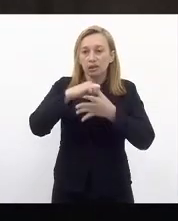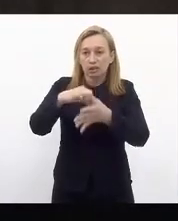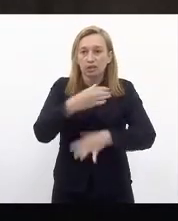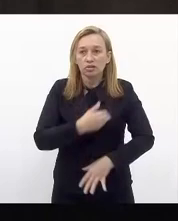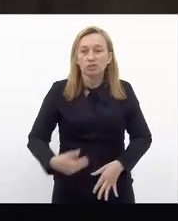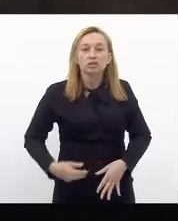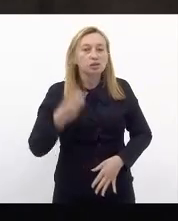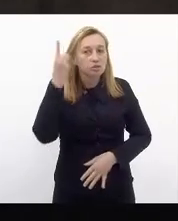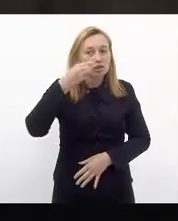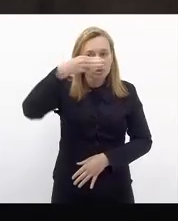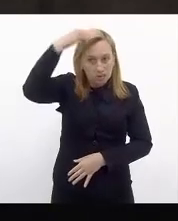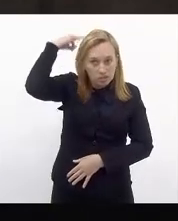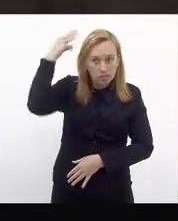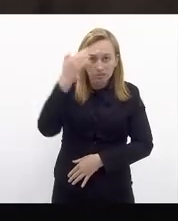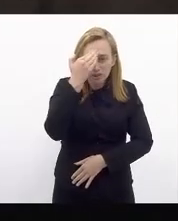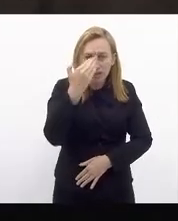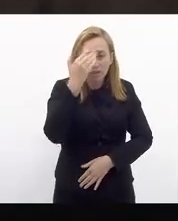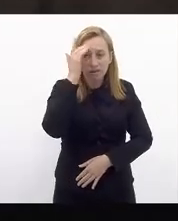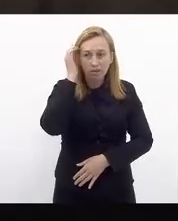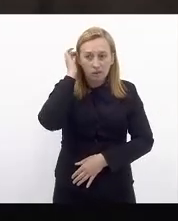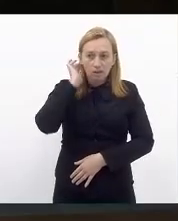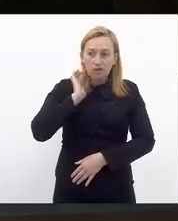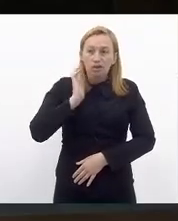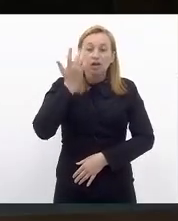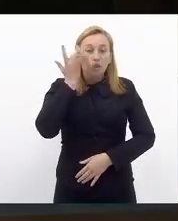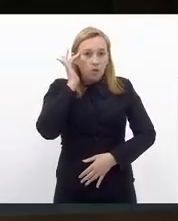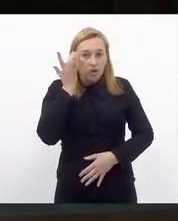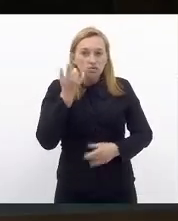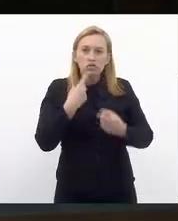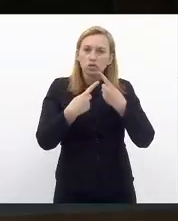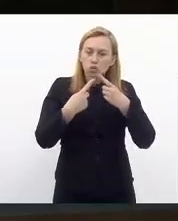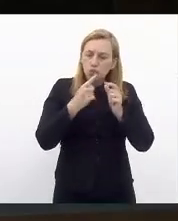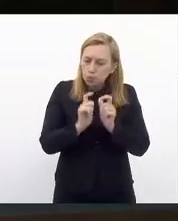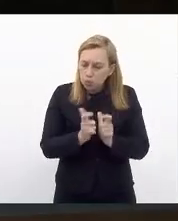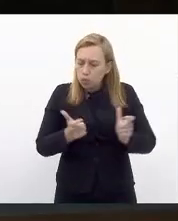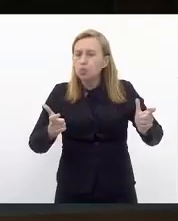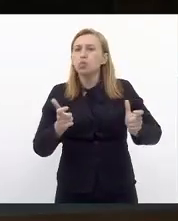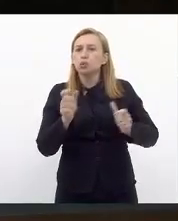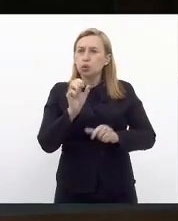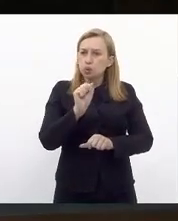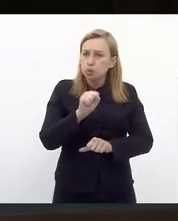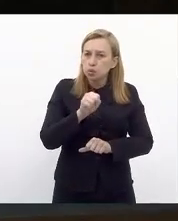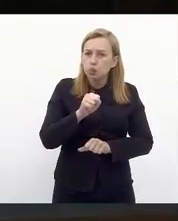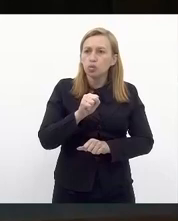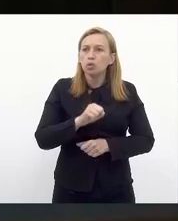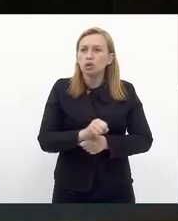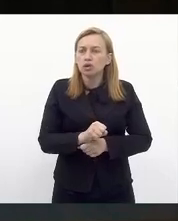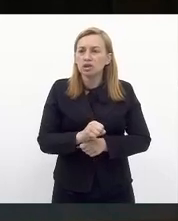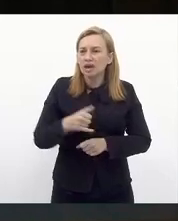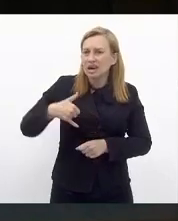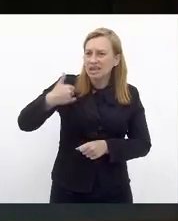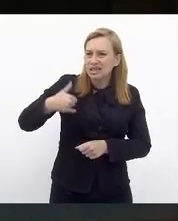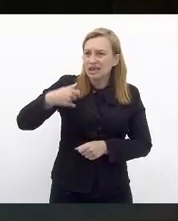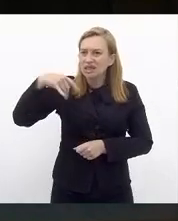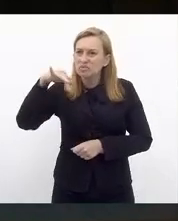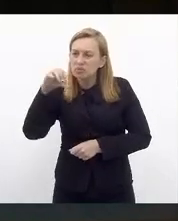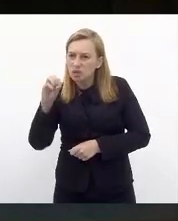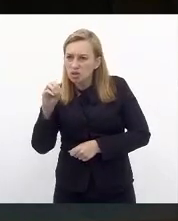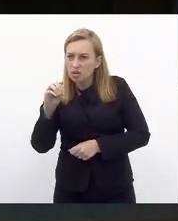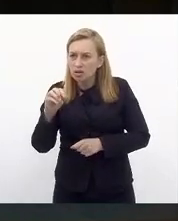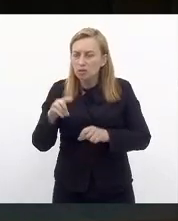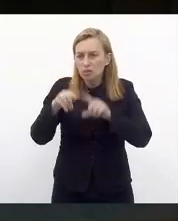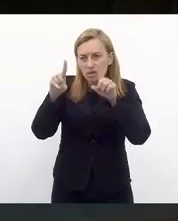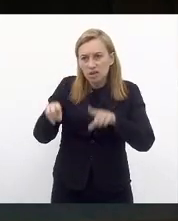deputado mas obrigado pela consideração que eu acho que a discussão tem que ser ampliada eu eu mas a idade mínima para